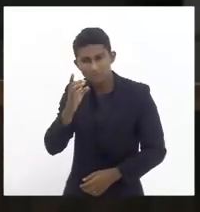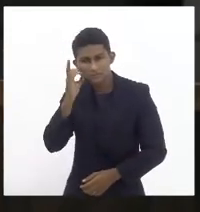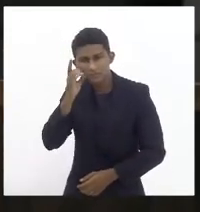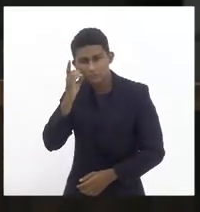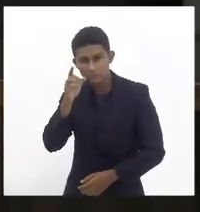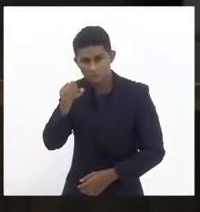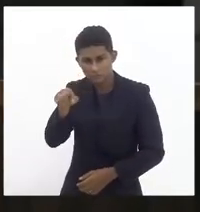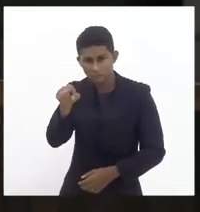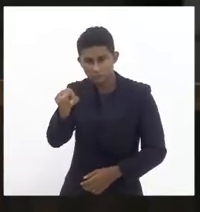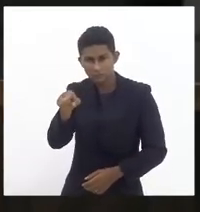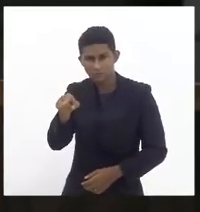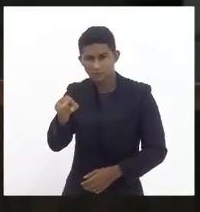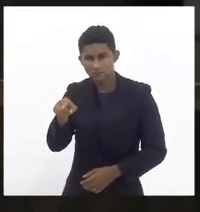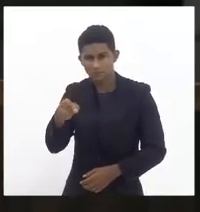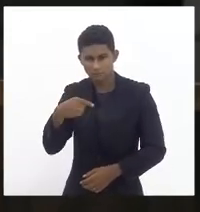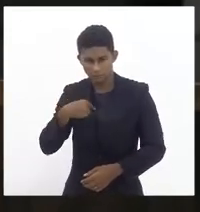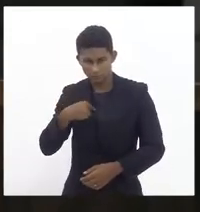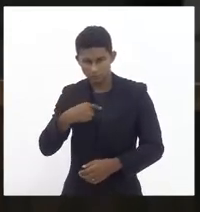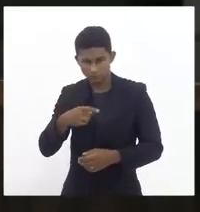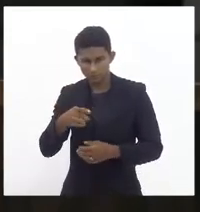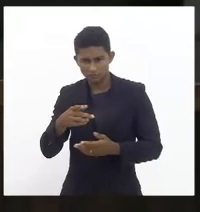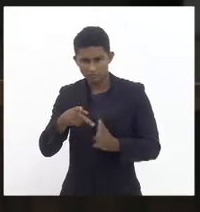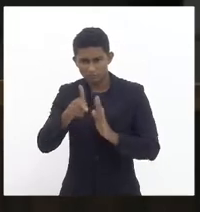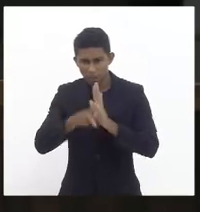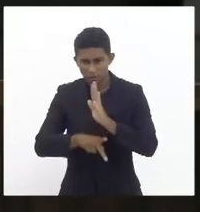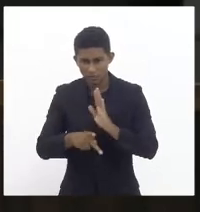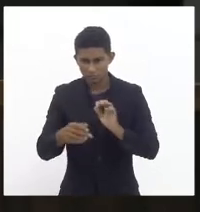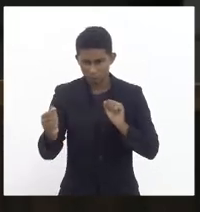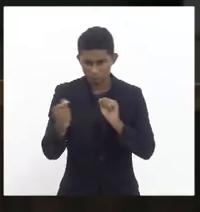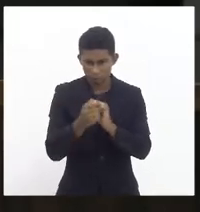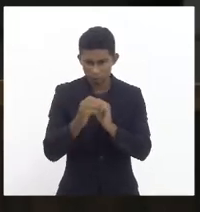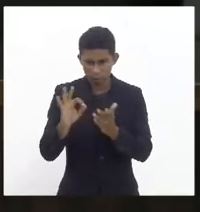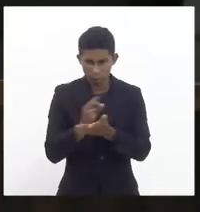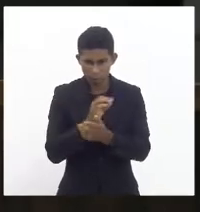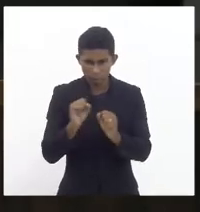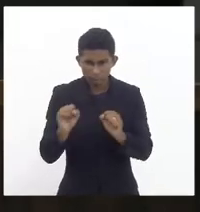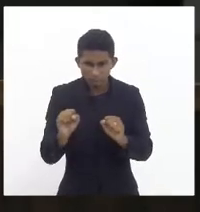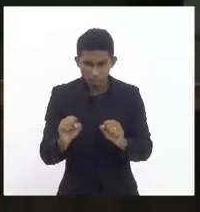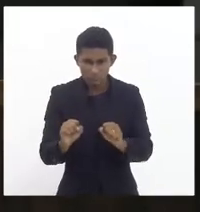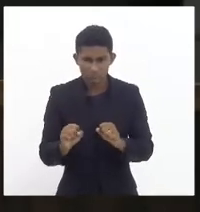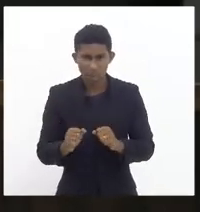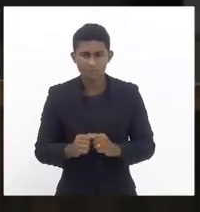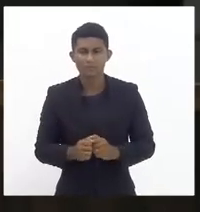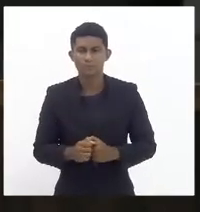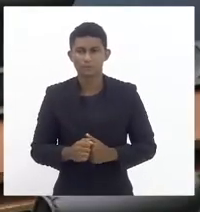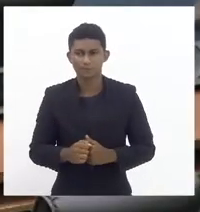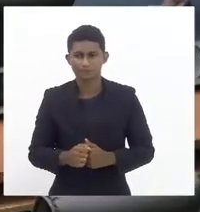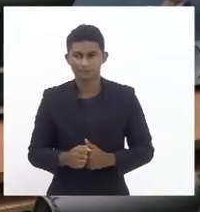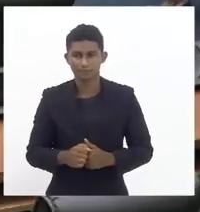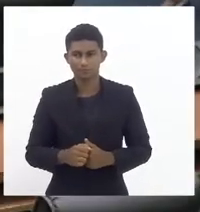você nem se algum concede a coautoria de se pode atenção de vossa excelência vai à promulgação